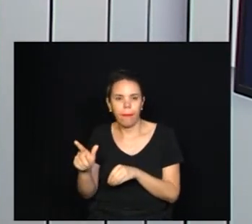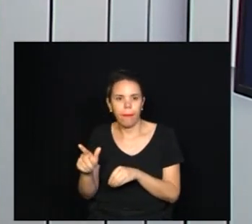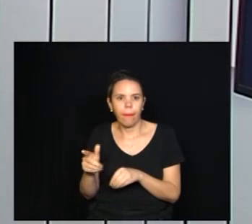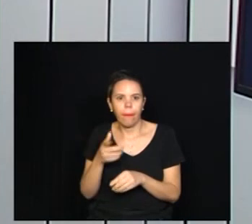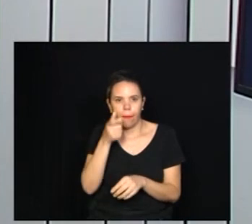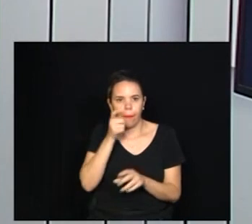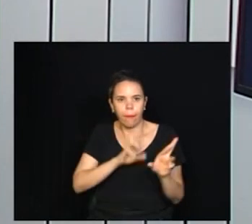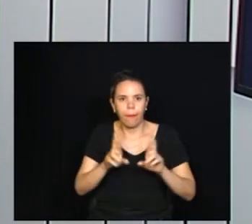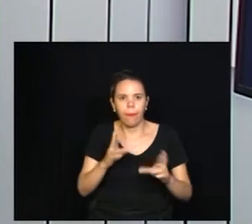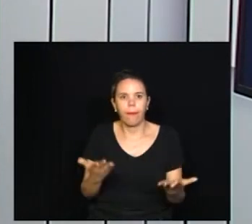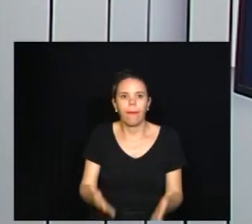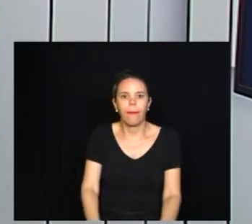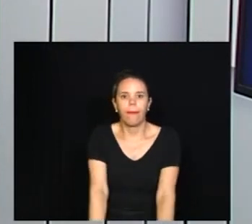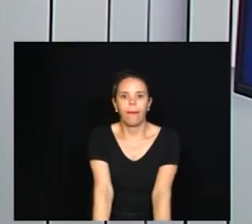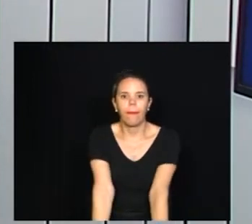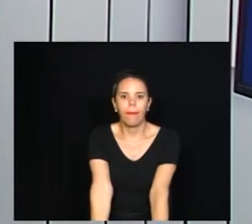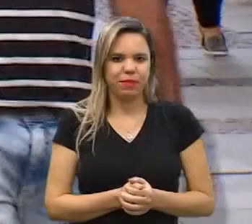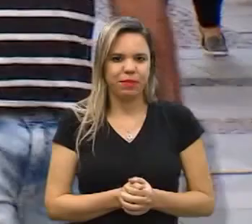você confere agora.